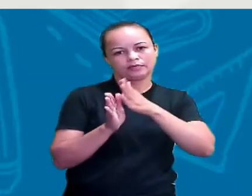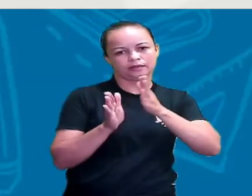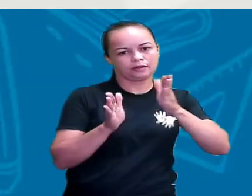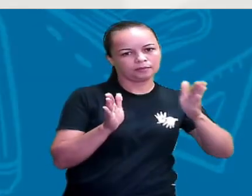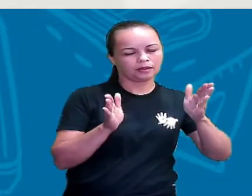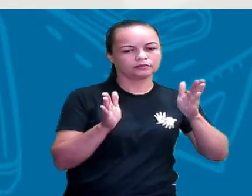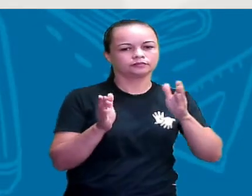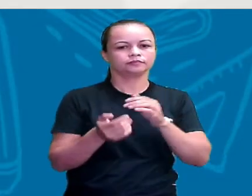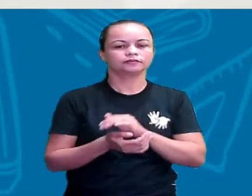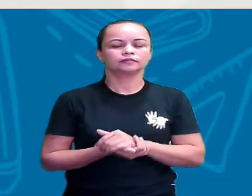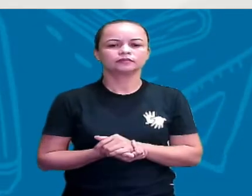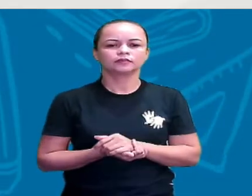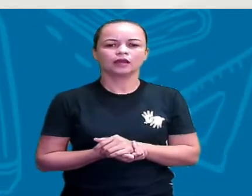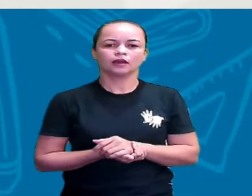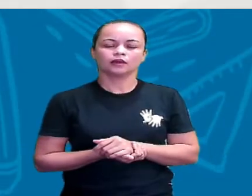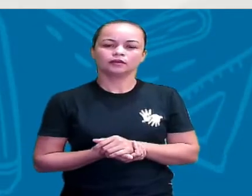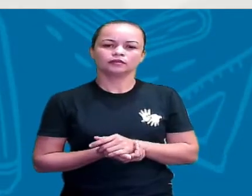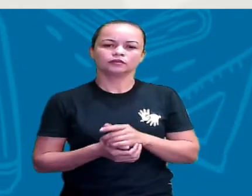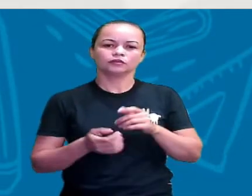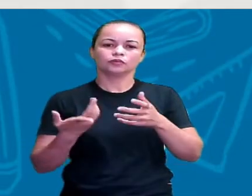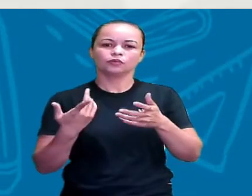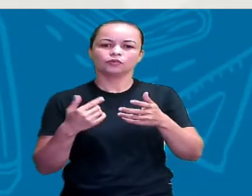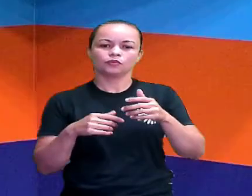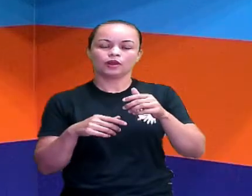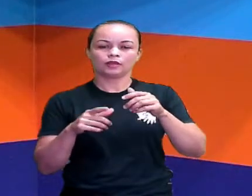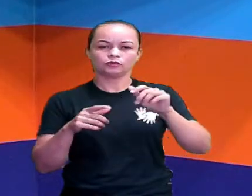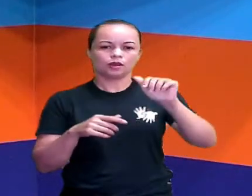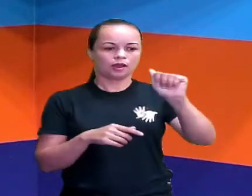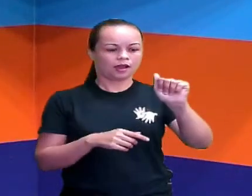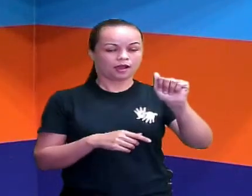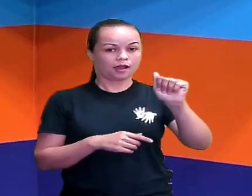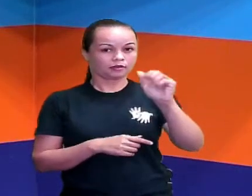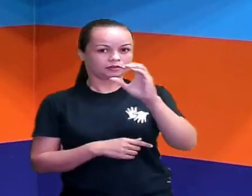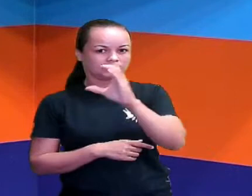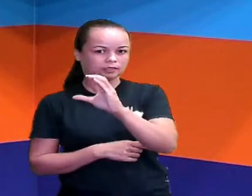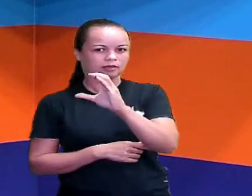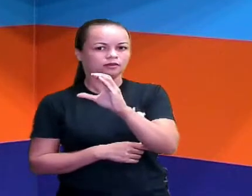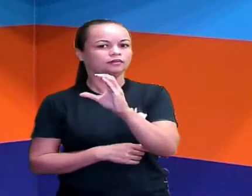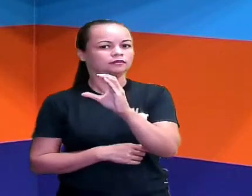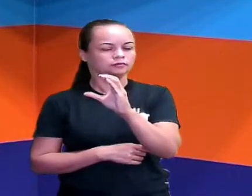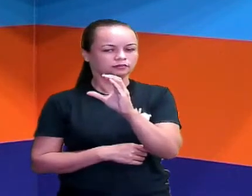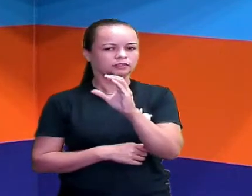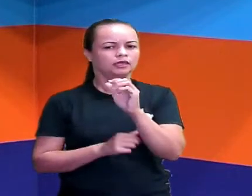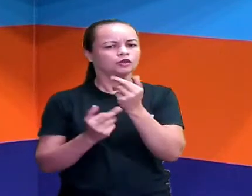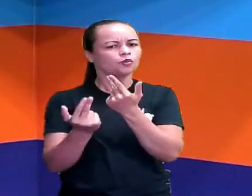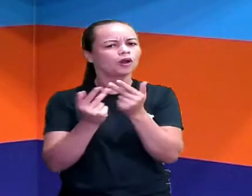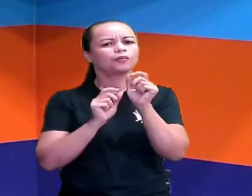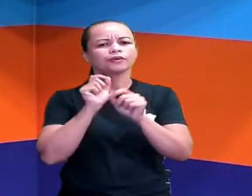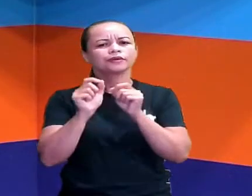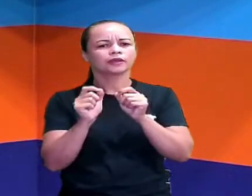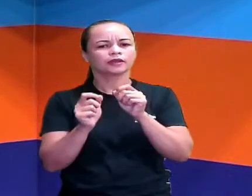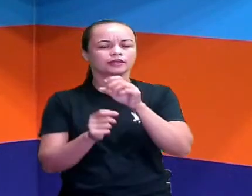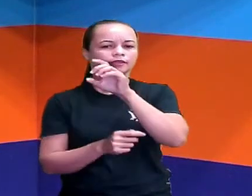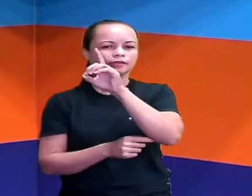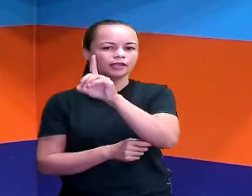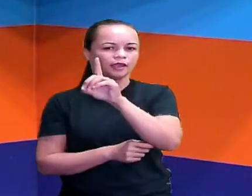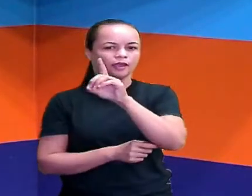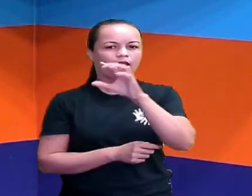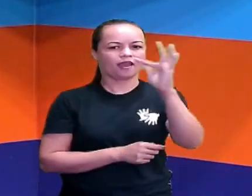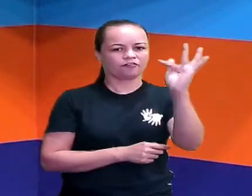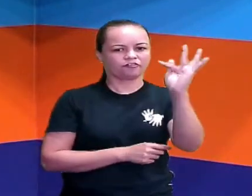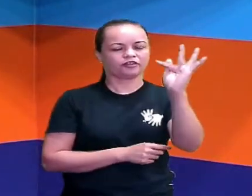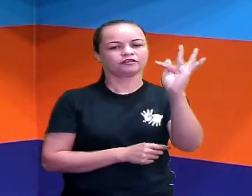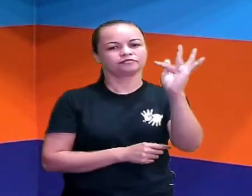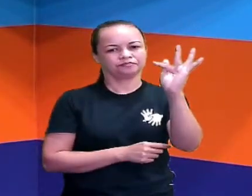certo? Ó, aqui o meu lado AC, tá vendo, ó? Ele é igual a quem? A DF, tá